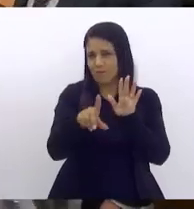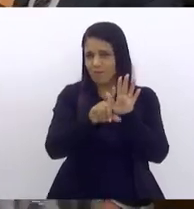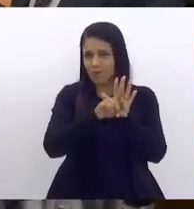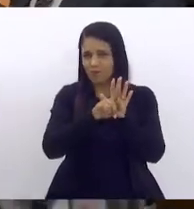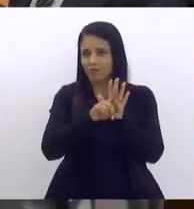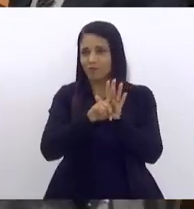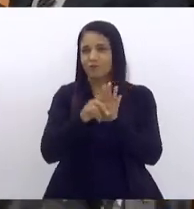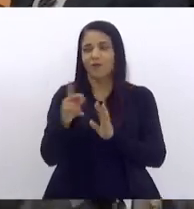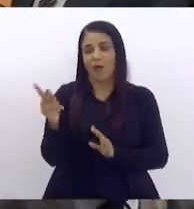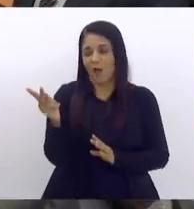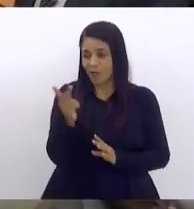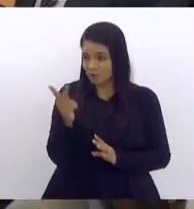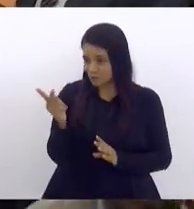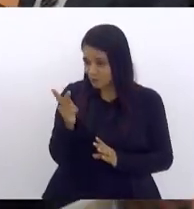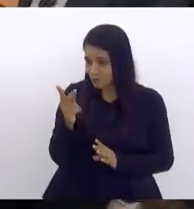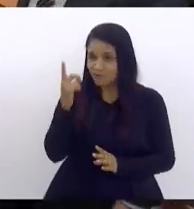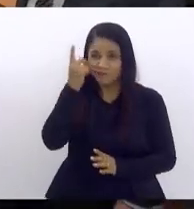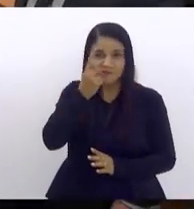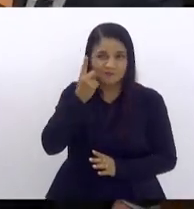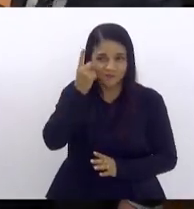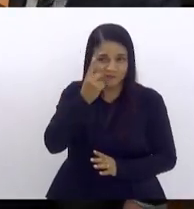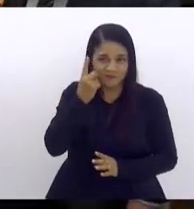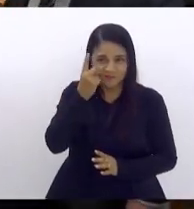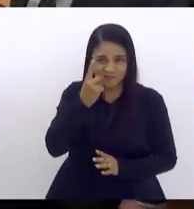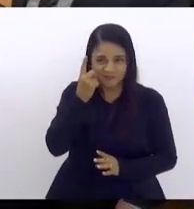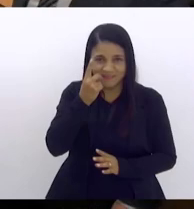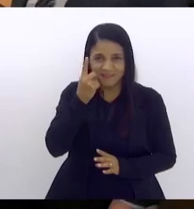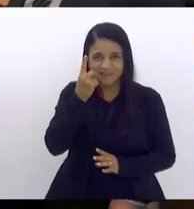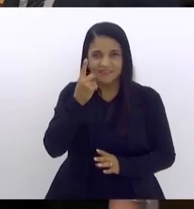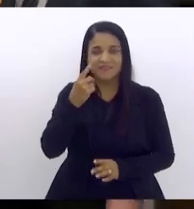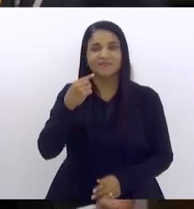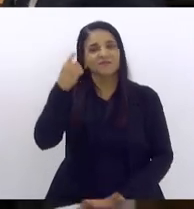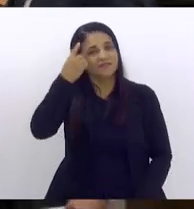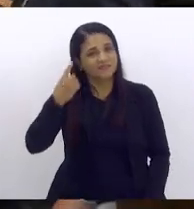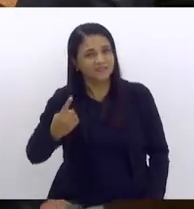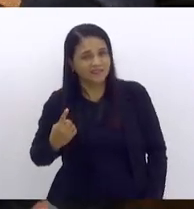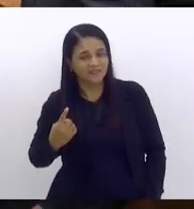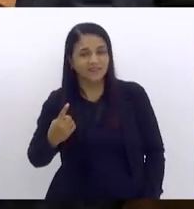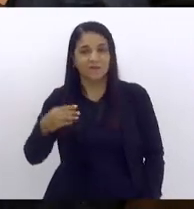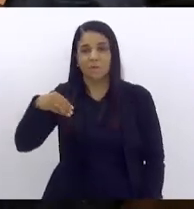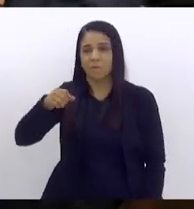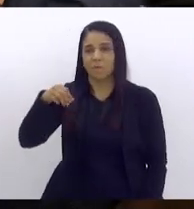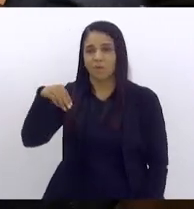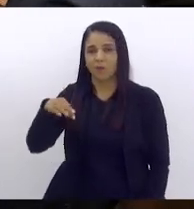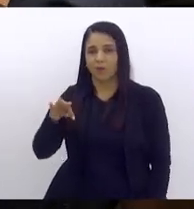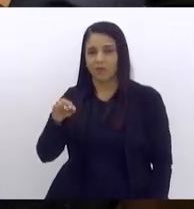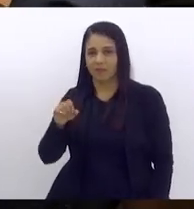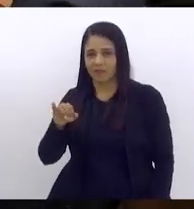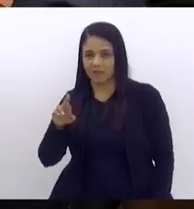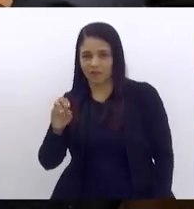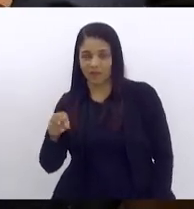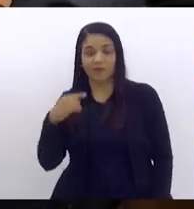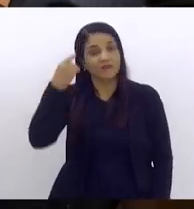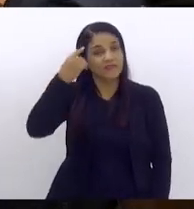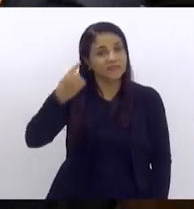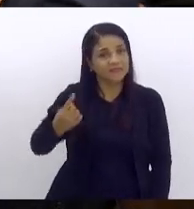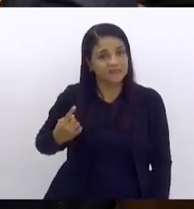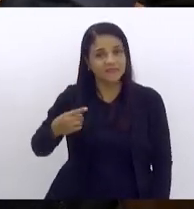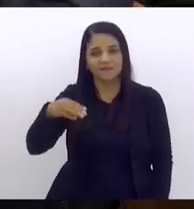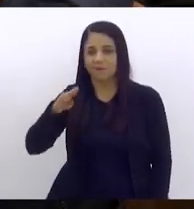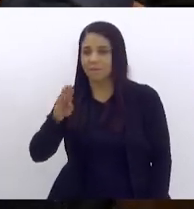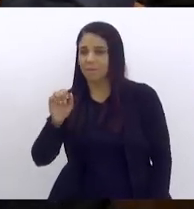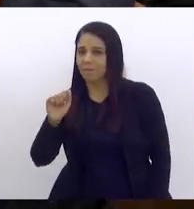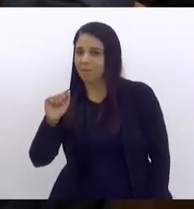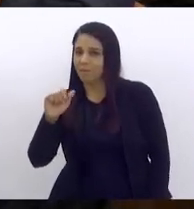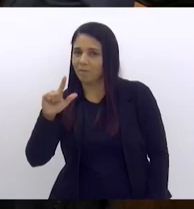aliás, as duas deputadas, Dani Monteiro e Dani Balbi, deputada Célia Jordão, veja